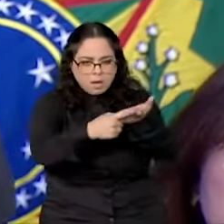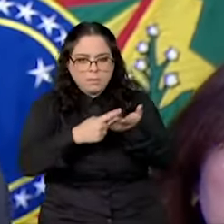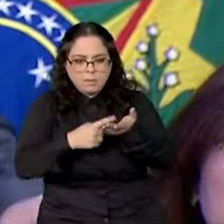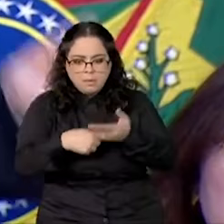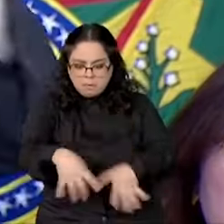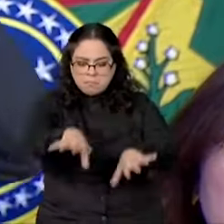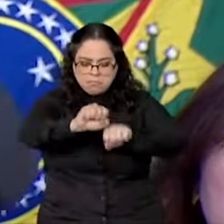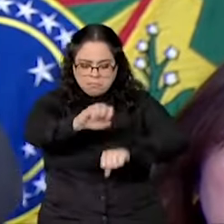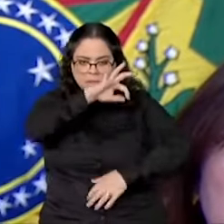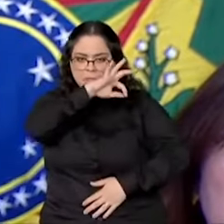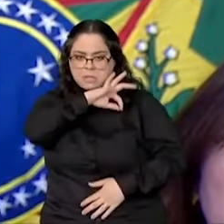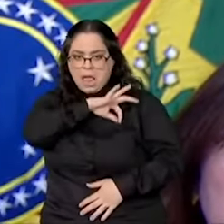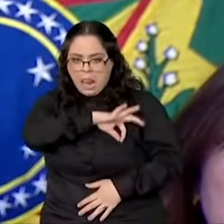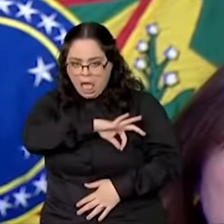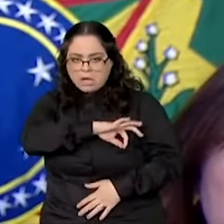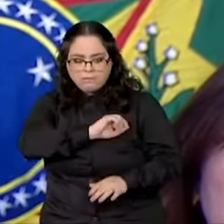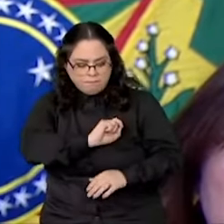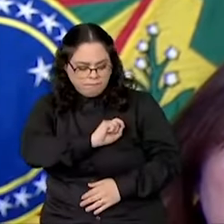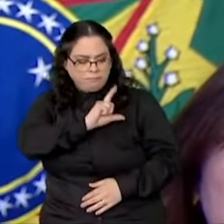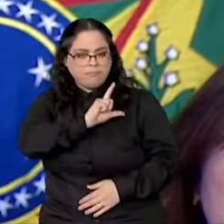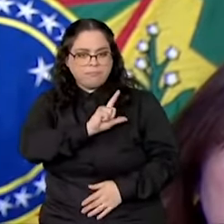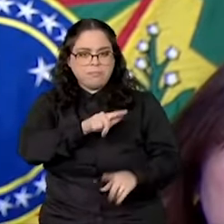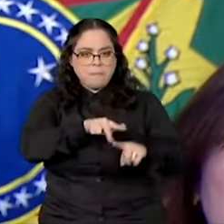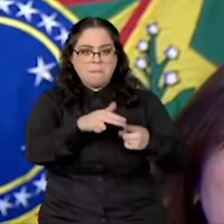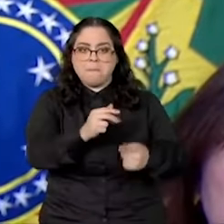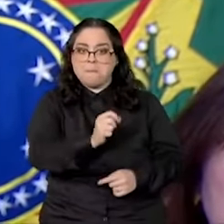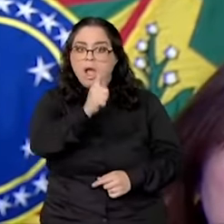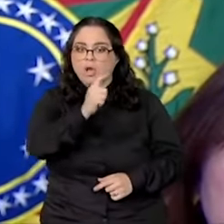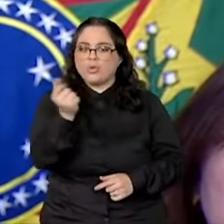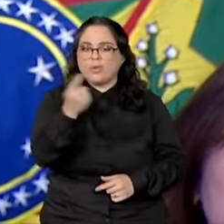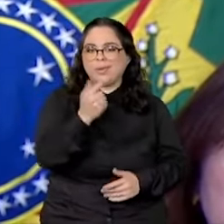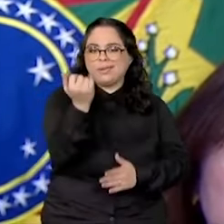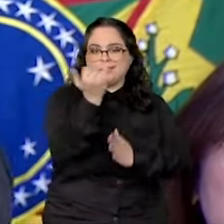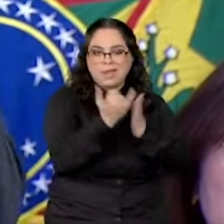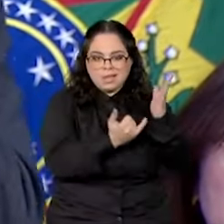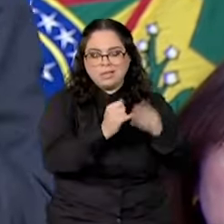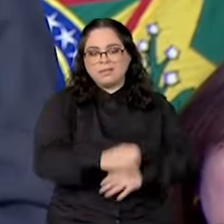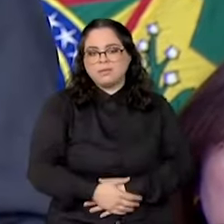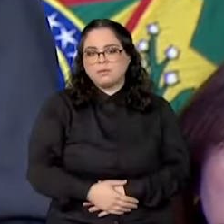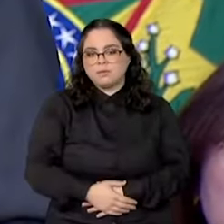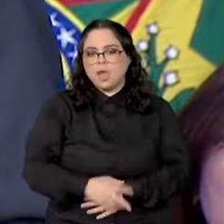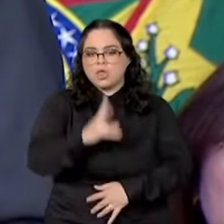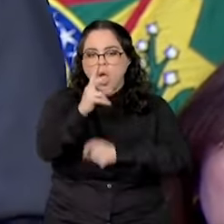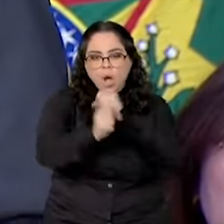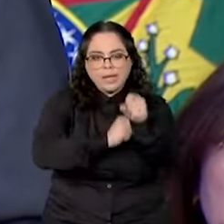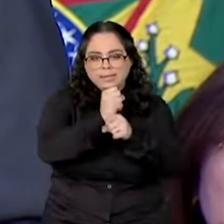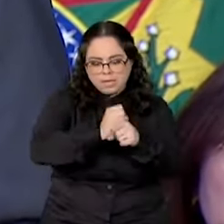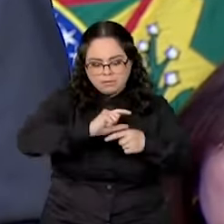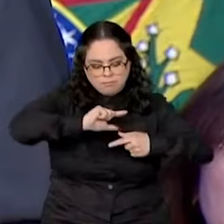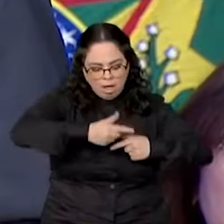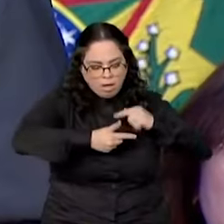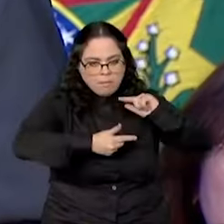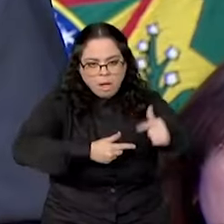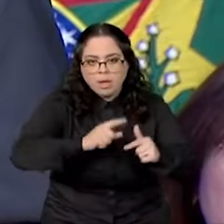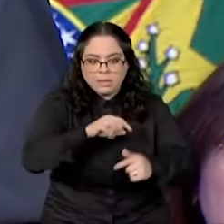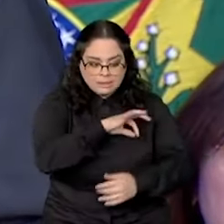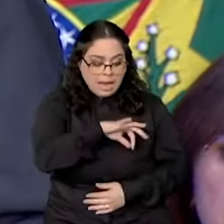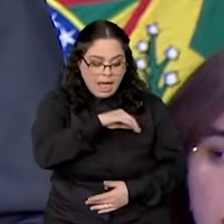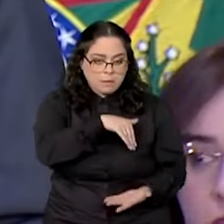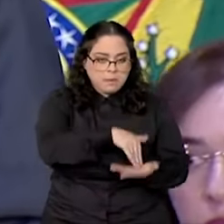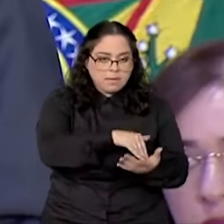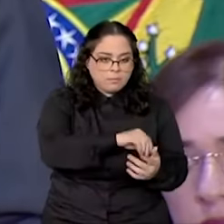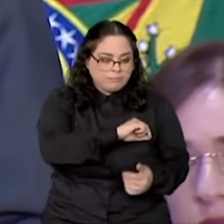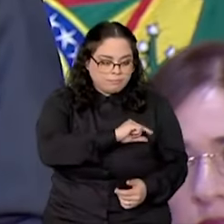recebendo salário, aumento do salário acima da inflação. Já dois anos consecutivos que a gente aumenta o salário